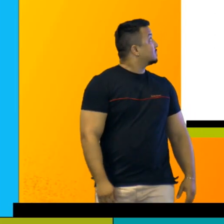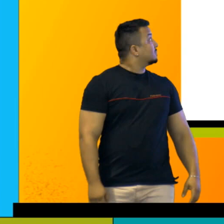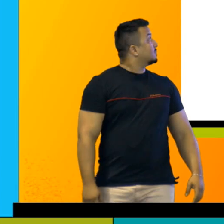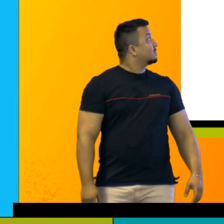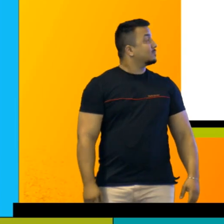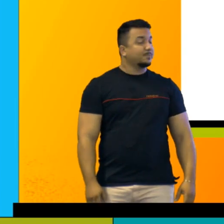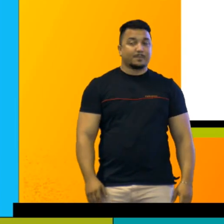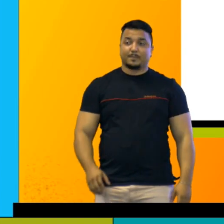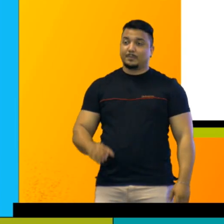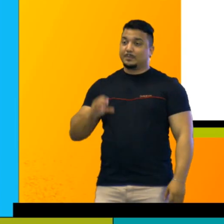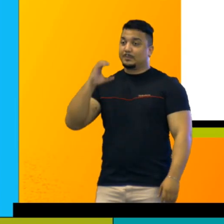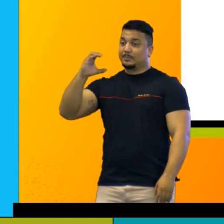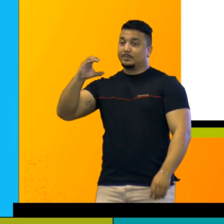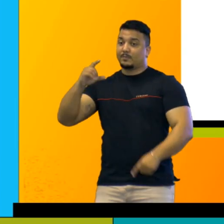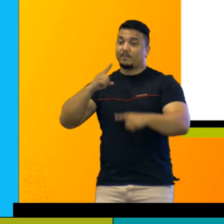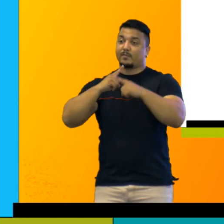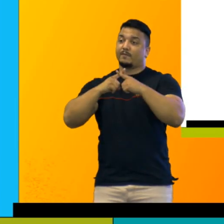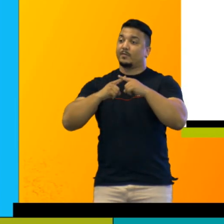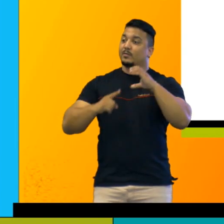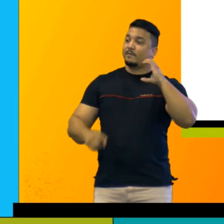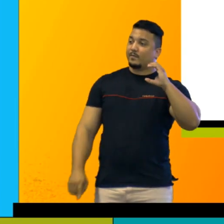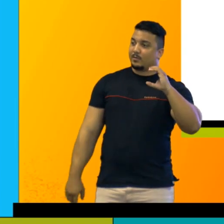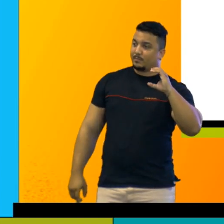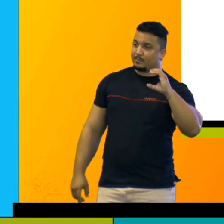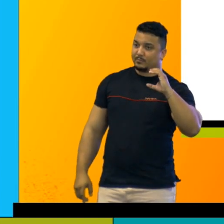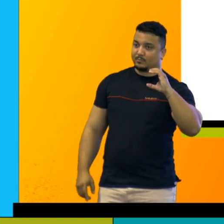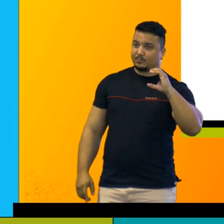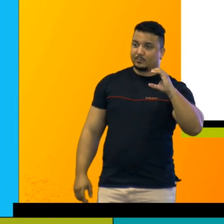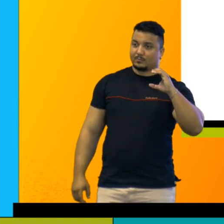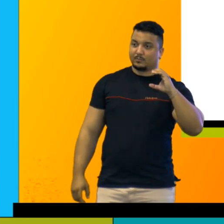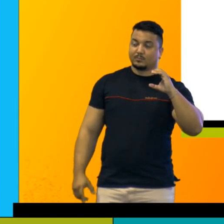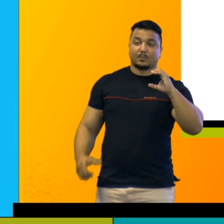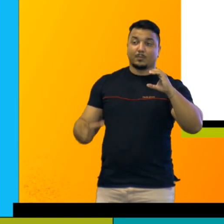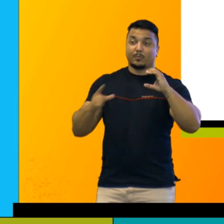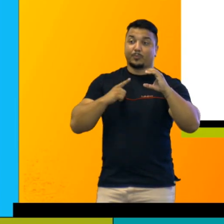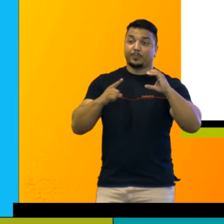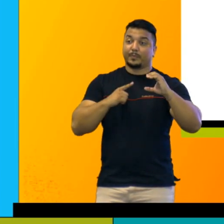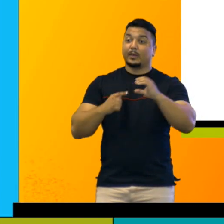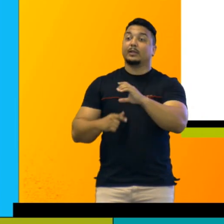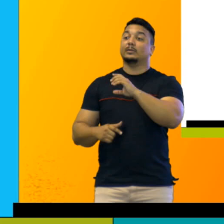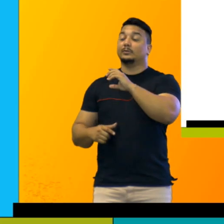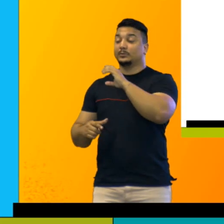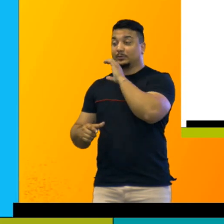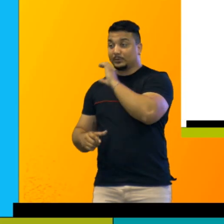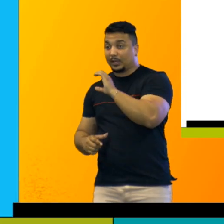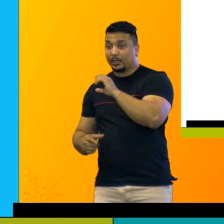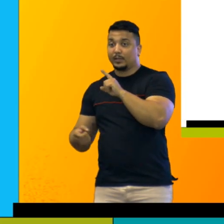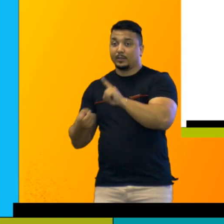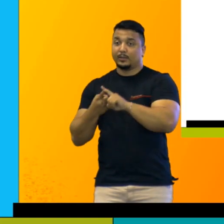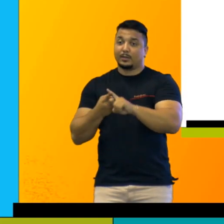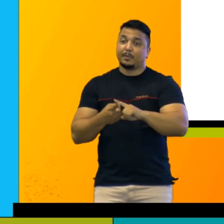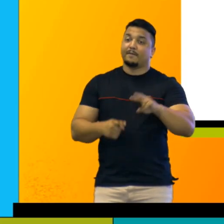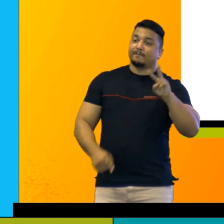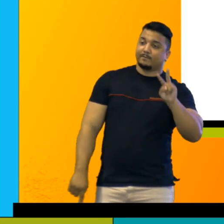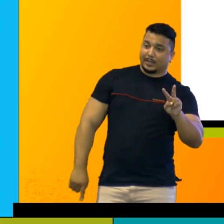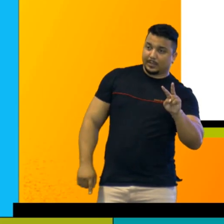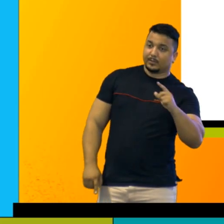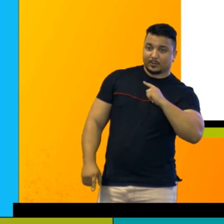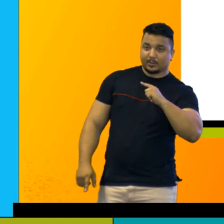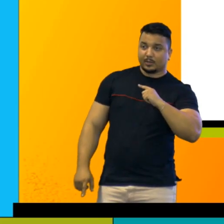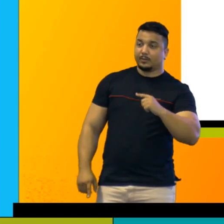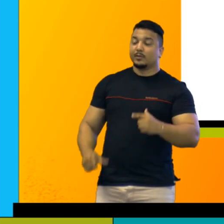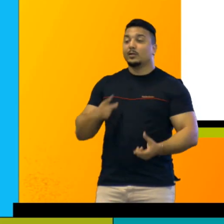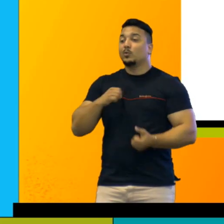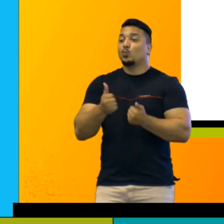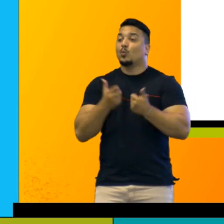C vezes V. Só que ele me deu tanto o C, como ele me deu o V. O C é